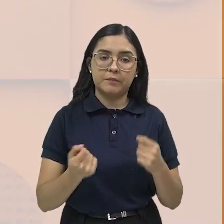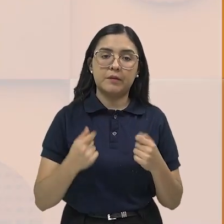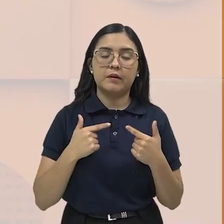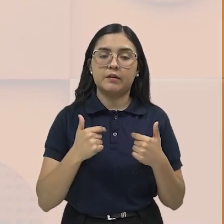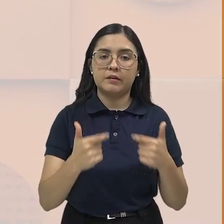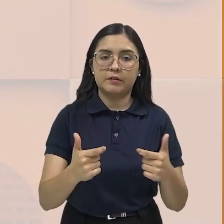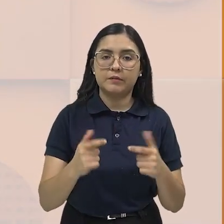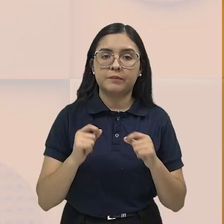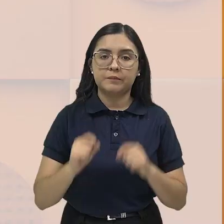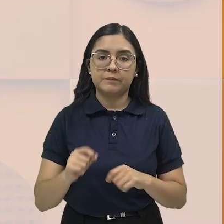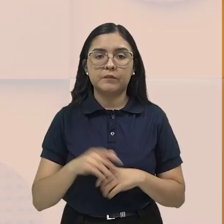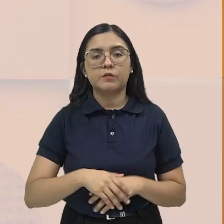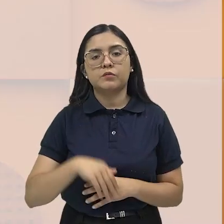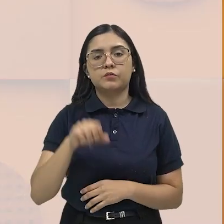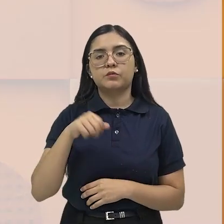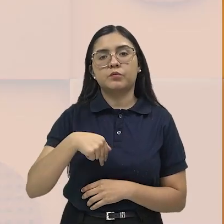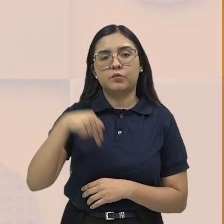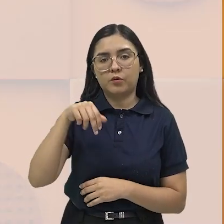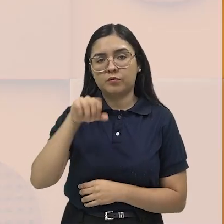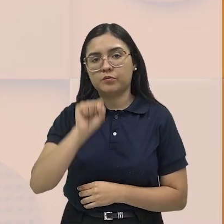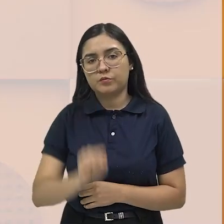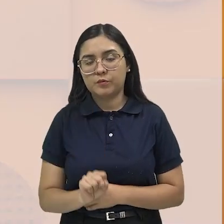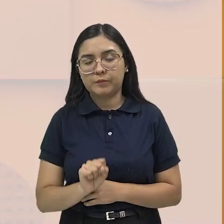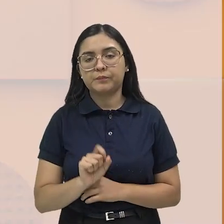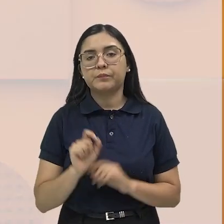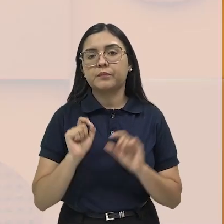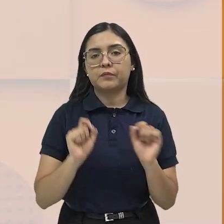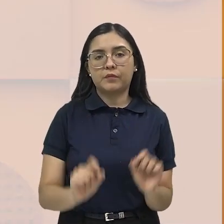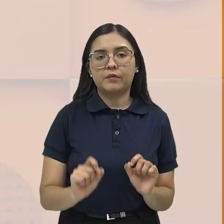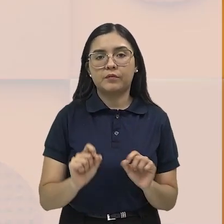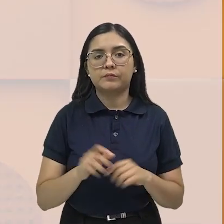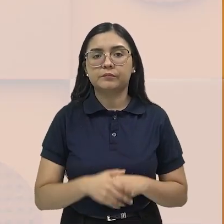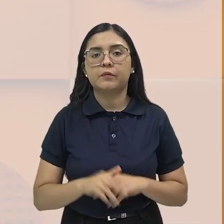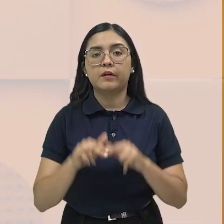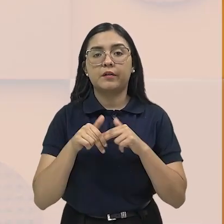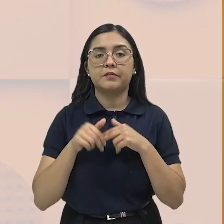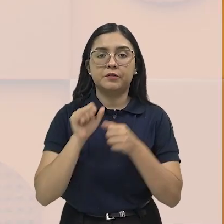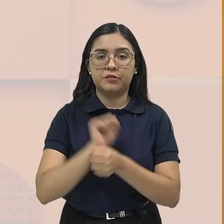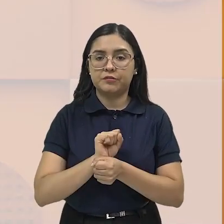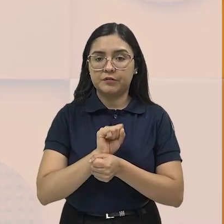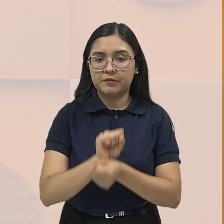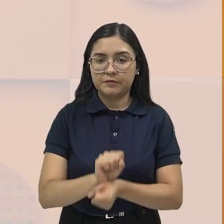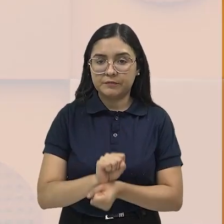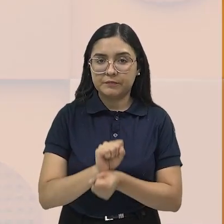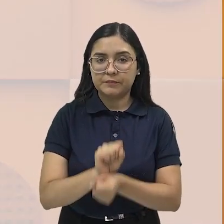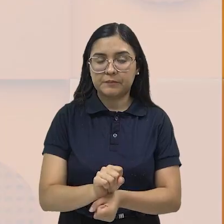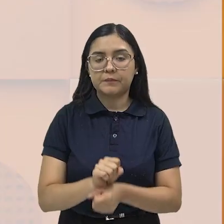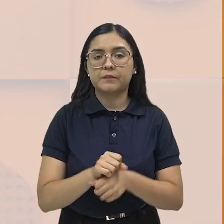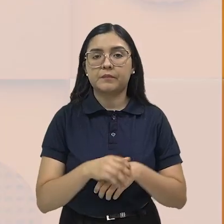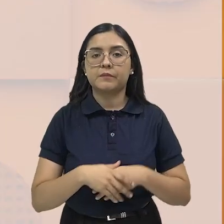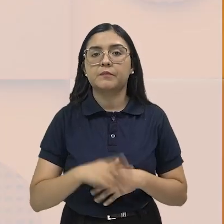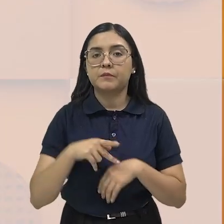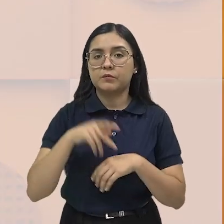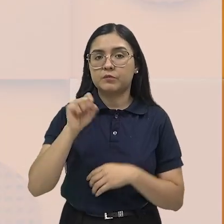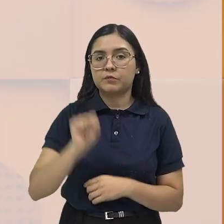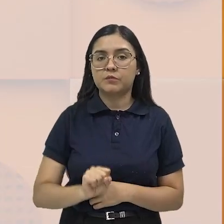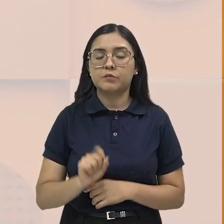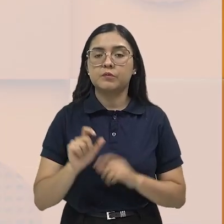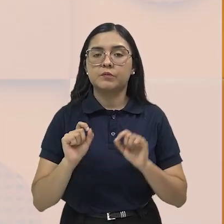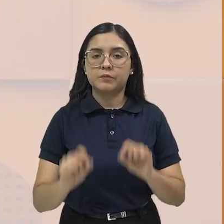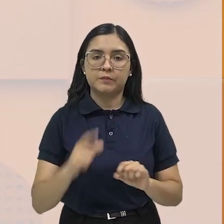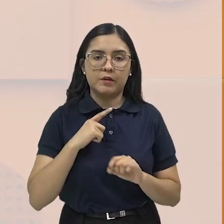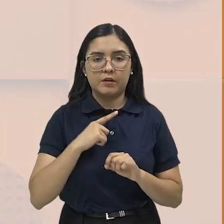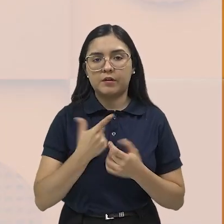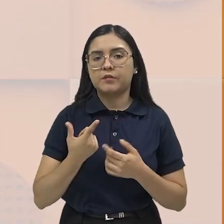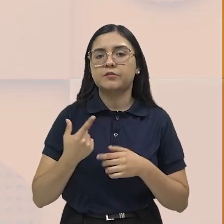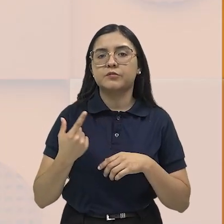norte e os estados do sul, ali pela questão da escravização. Os estados do sul eram ligados ao plantation e